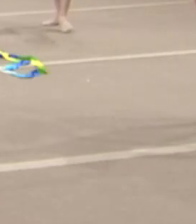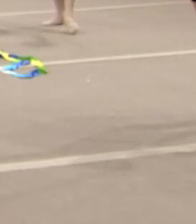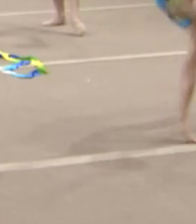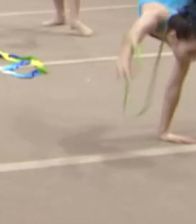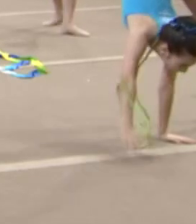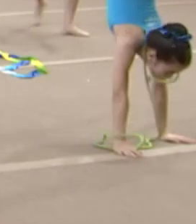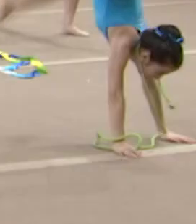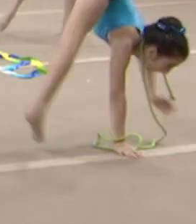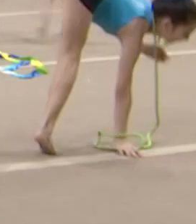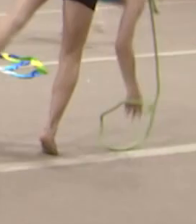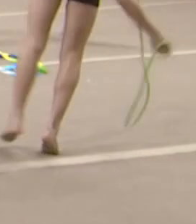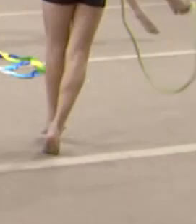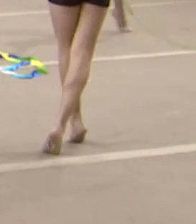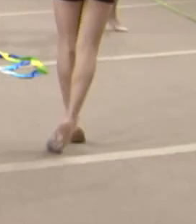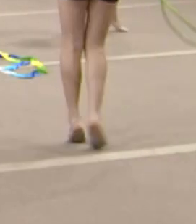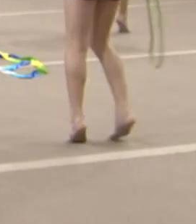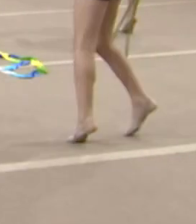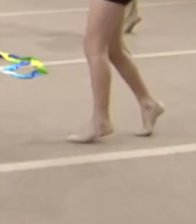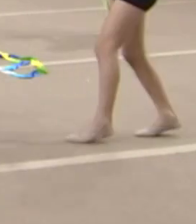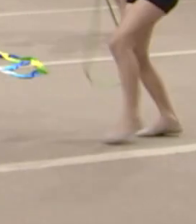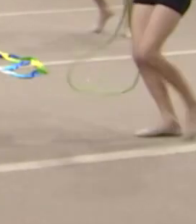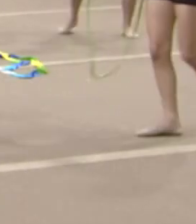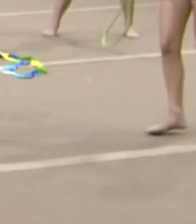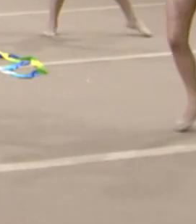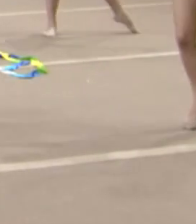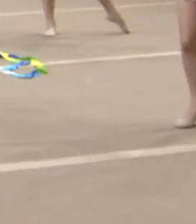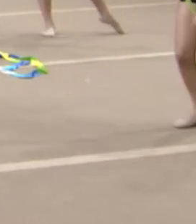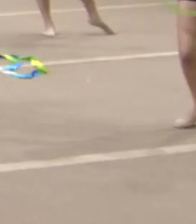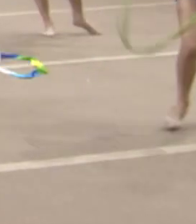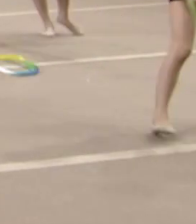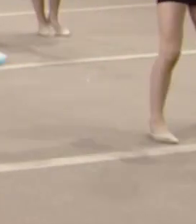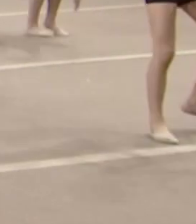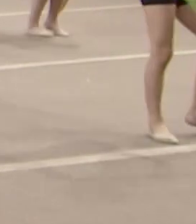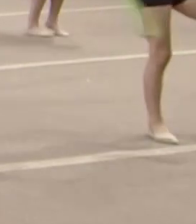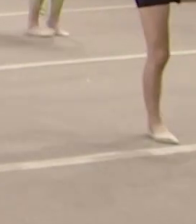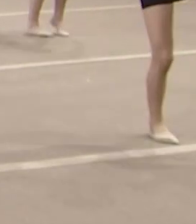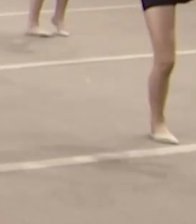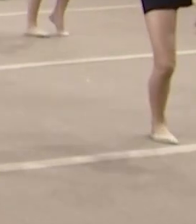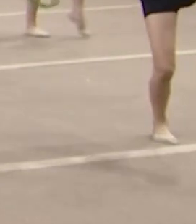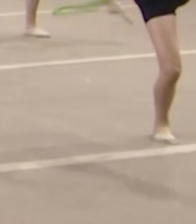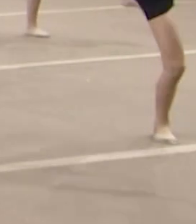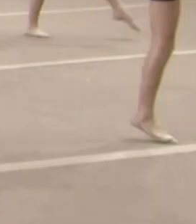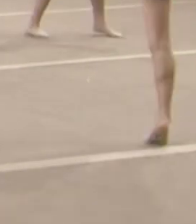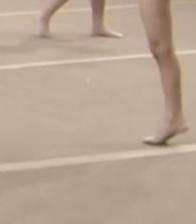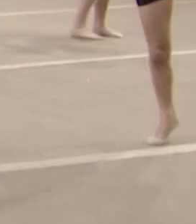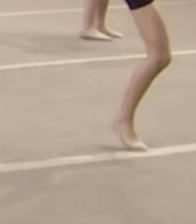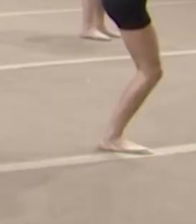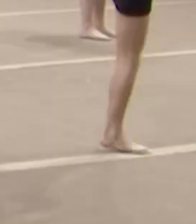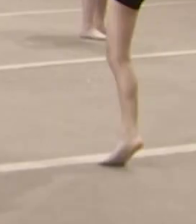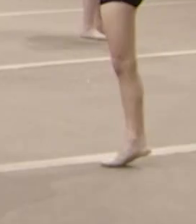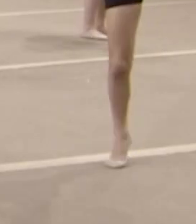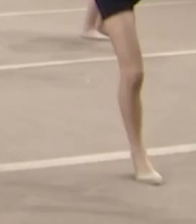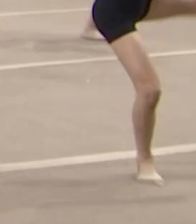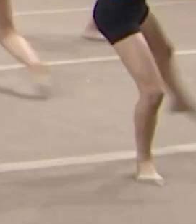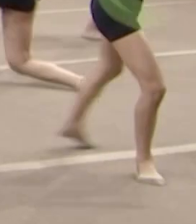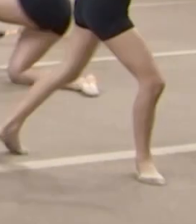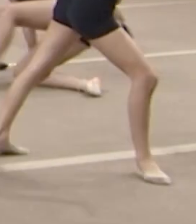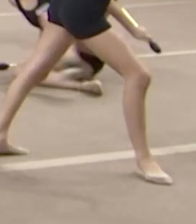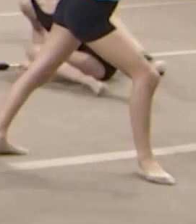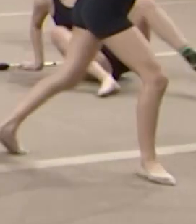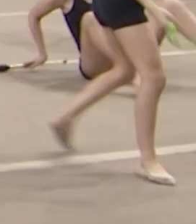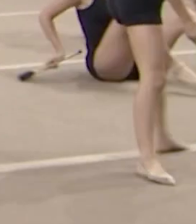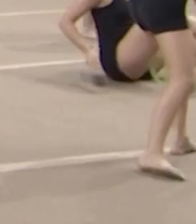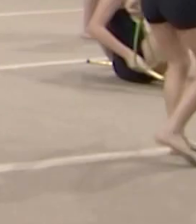Olha o esporte aí, eu sou o Rafael Turati. O tema de hoje, como vocês podem ver, é a ginástica rítmica. E como sempre, a gente começa com algumas